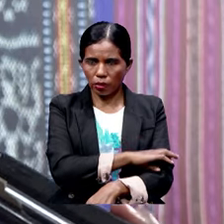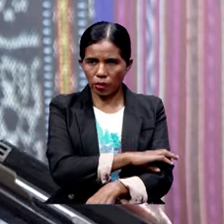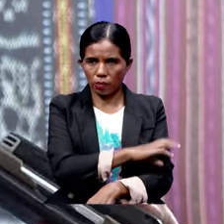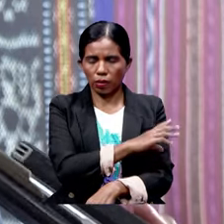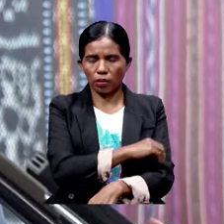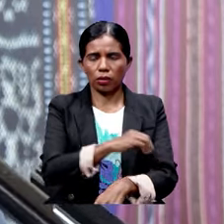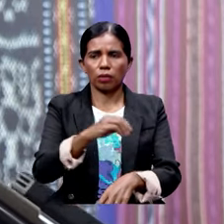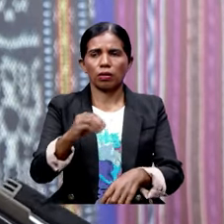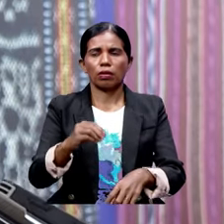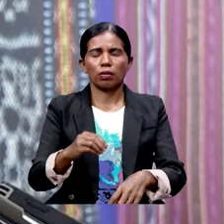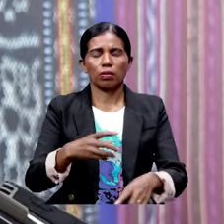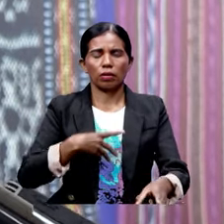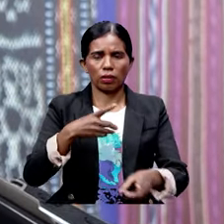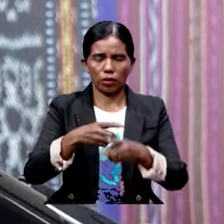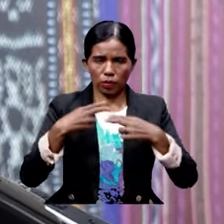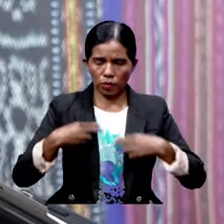cybercrime,